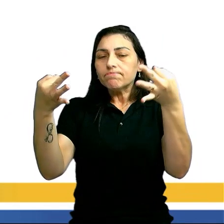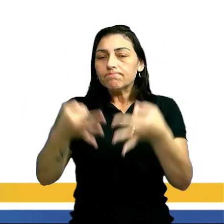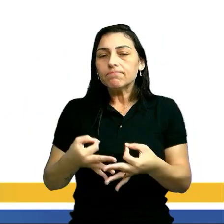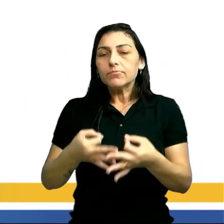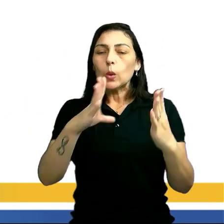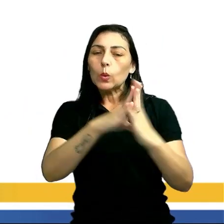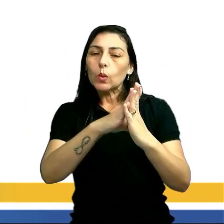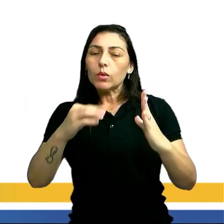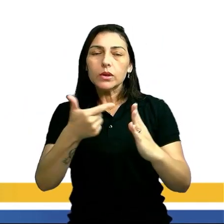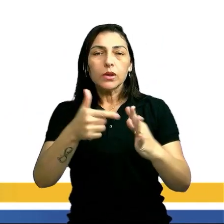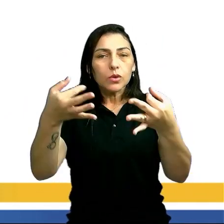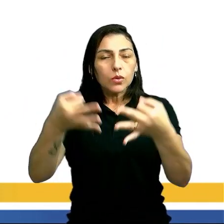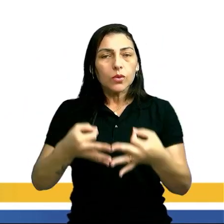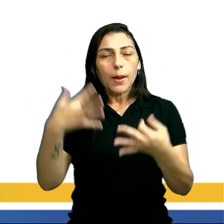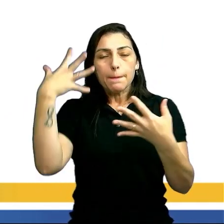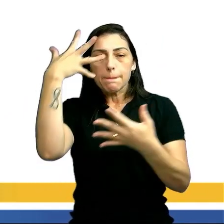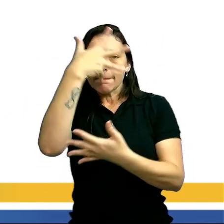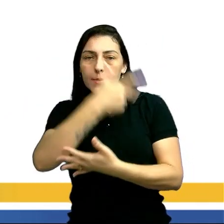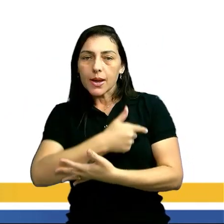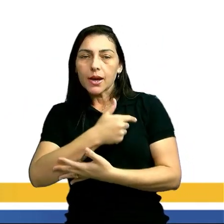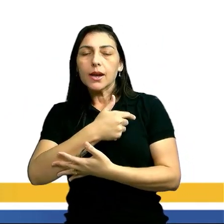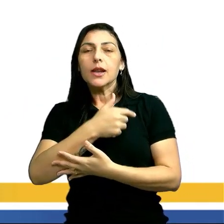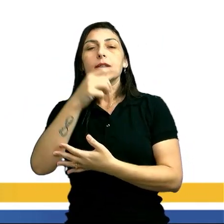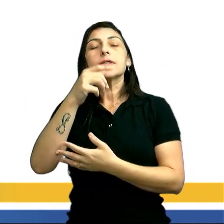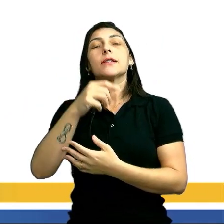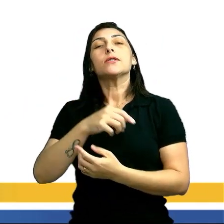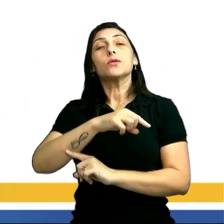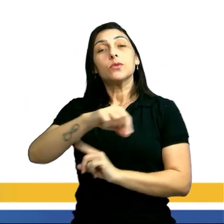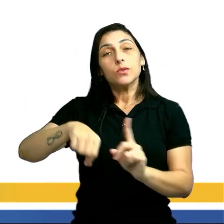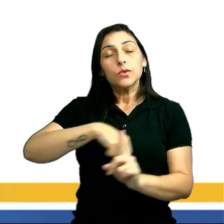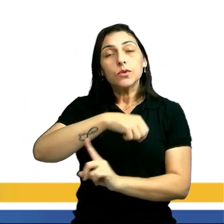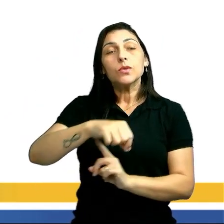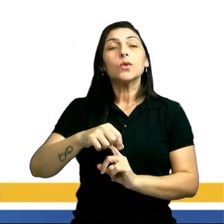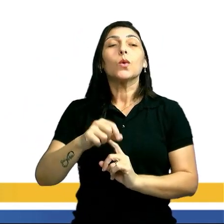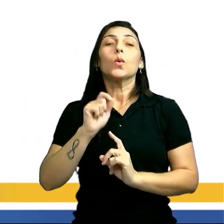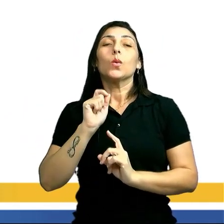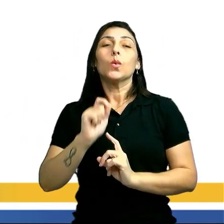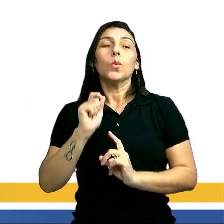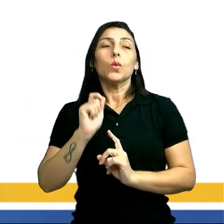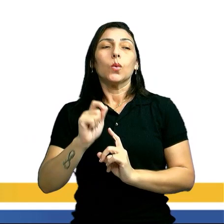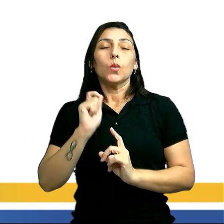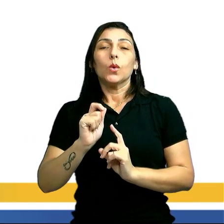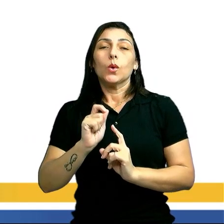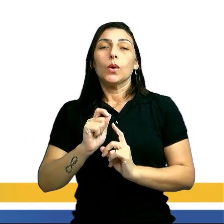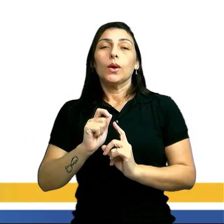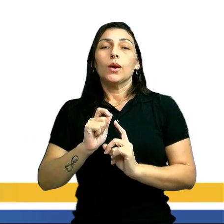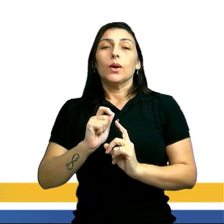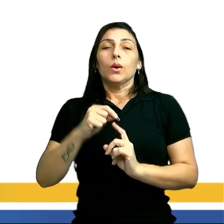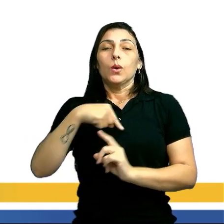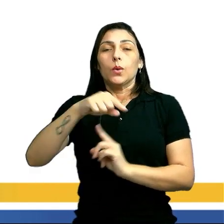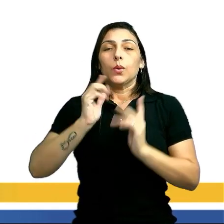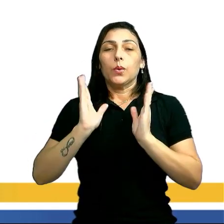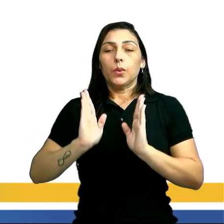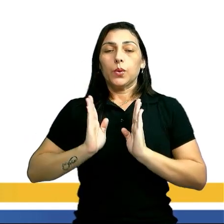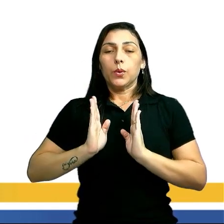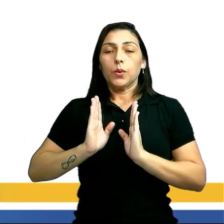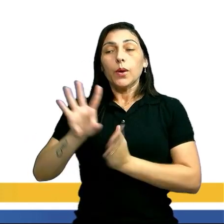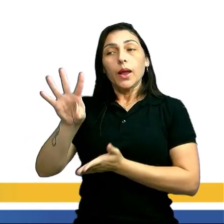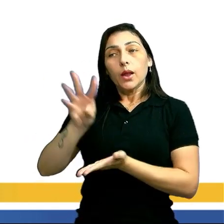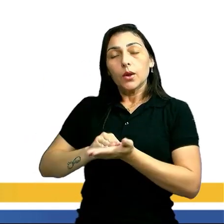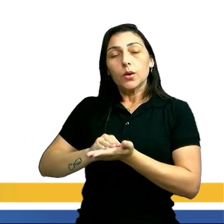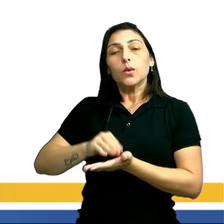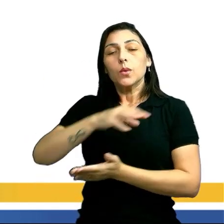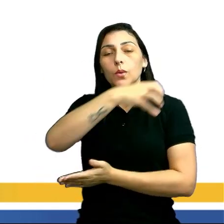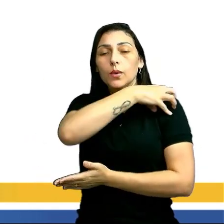uma cópia imperfeita da beleza divina. Santo Tomás de Aquino, que adotou a filosofia do Aristóteles, enquanto